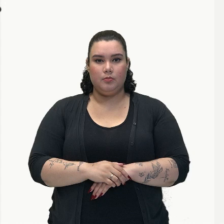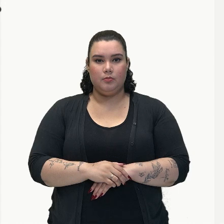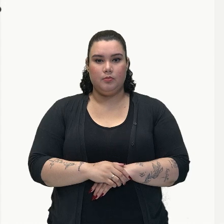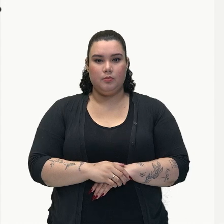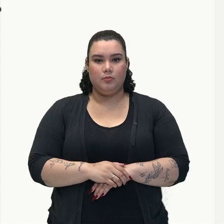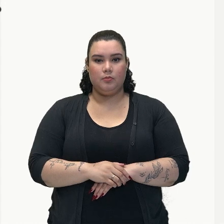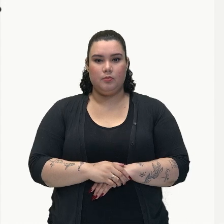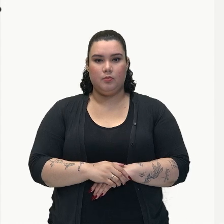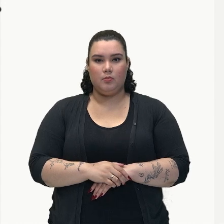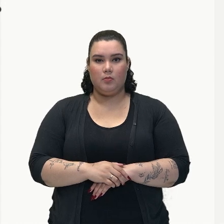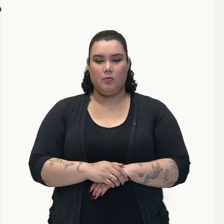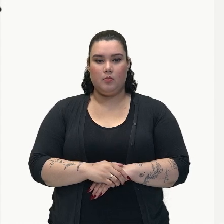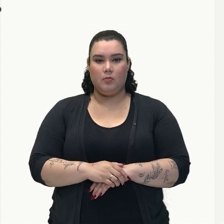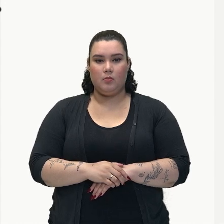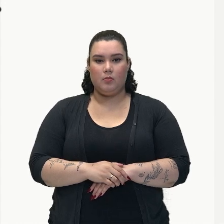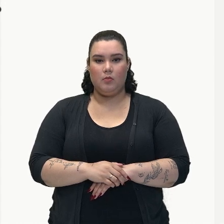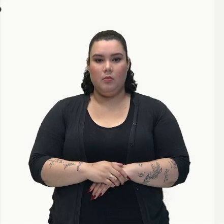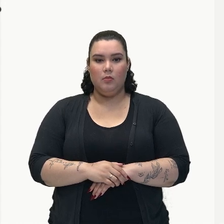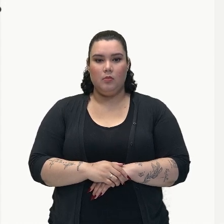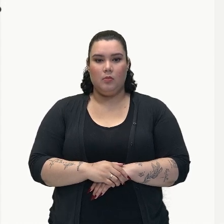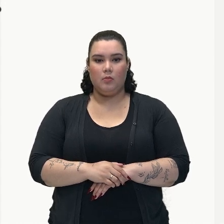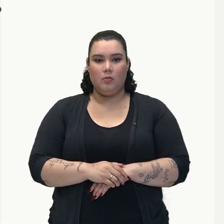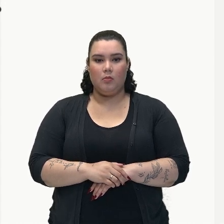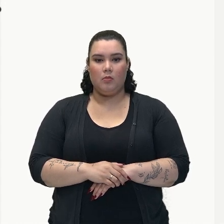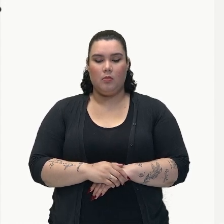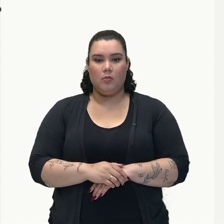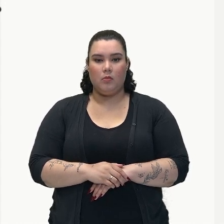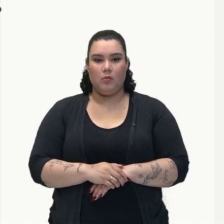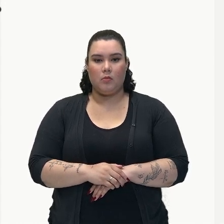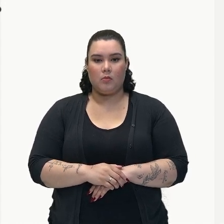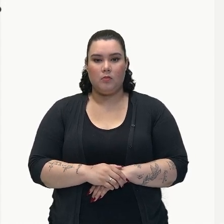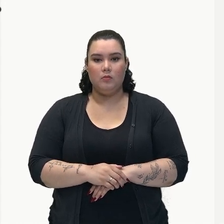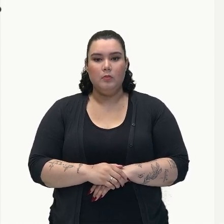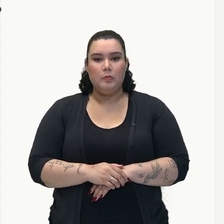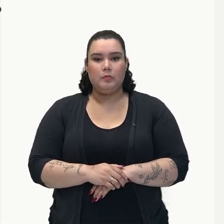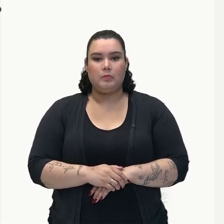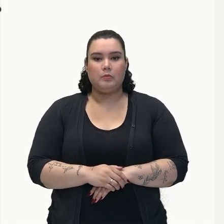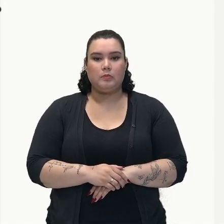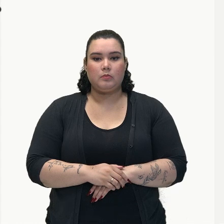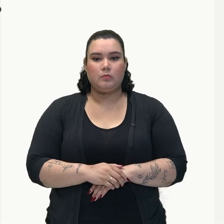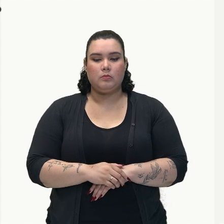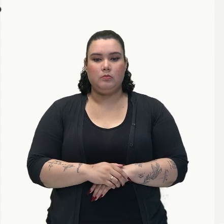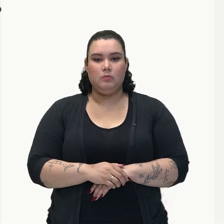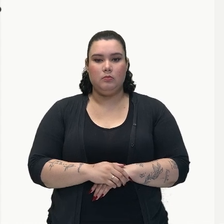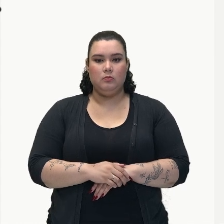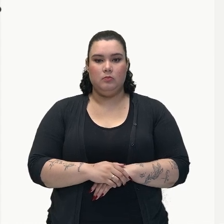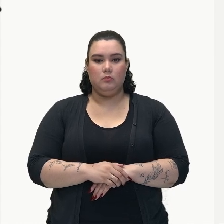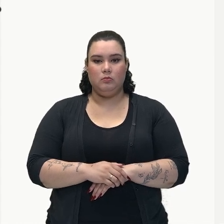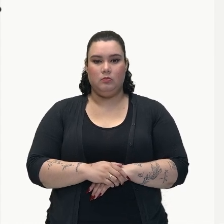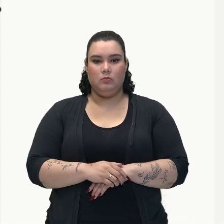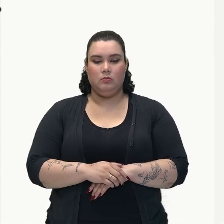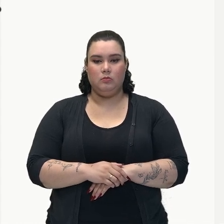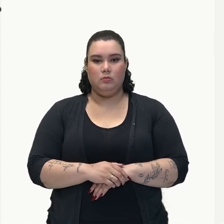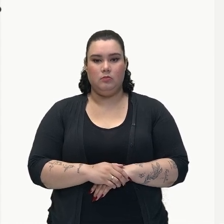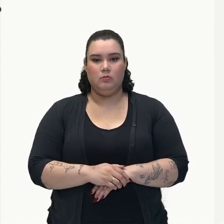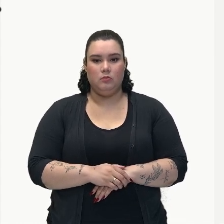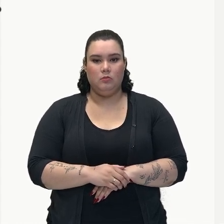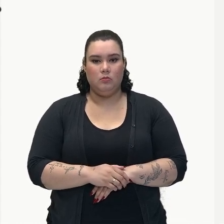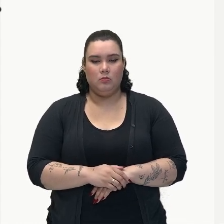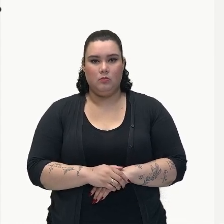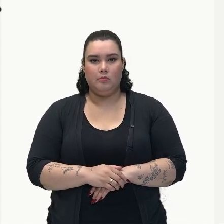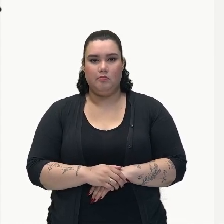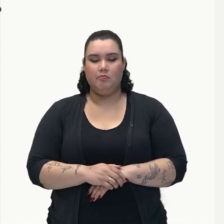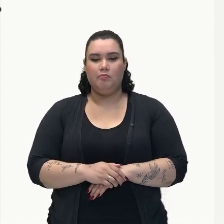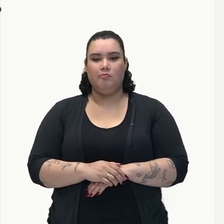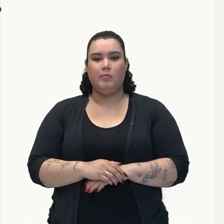muito empleado para quê? Para contar, relatar, narrar hechos. Professor, que são